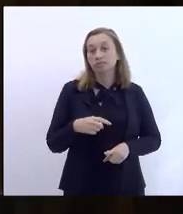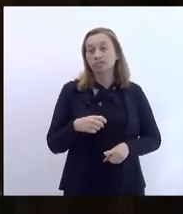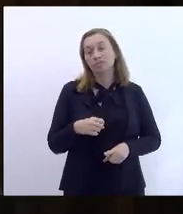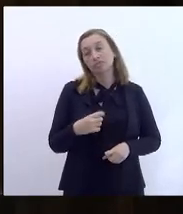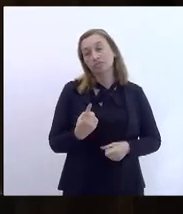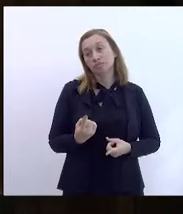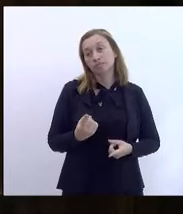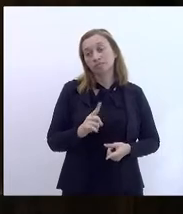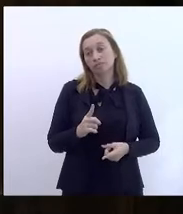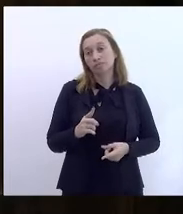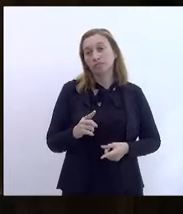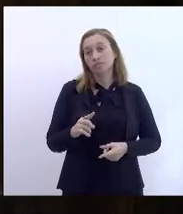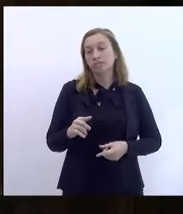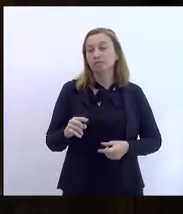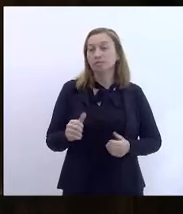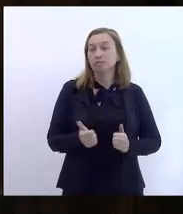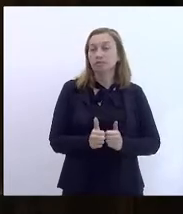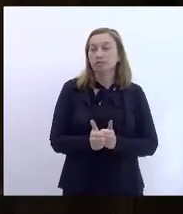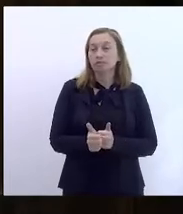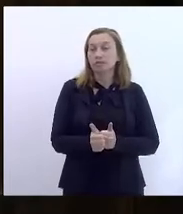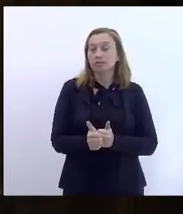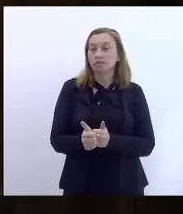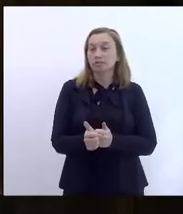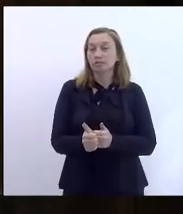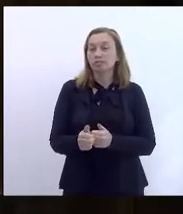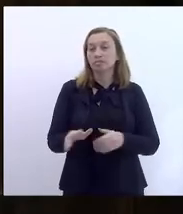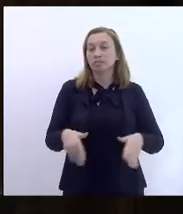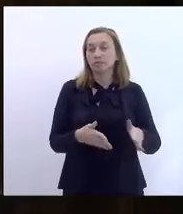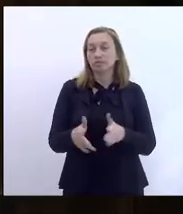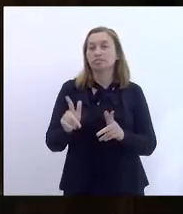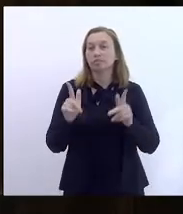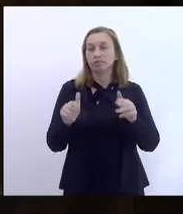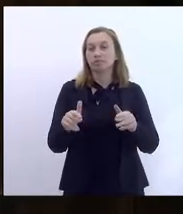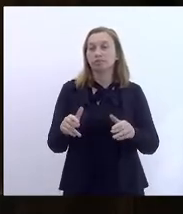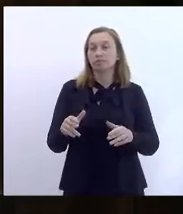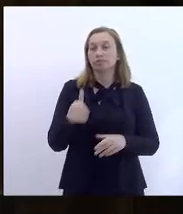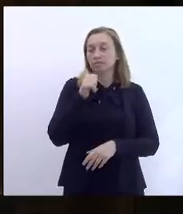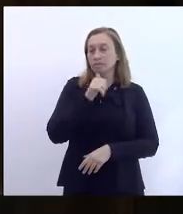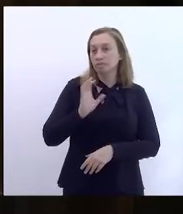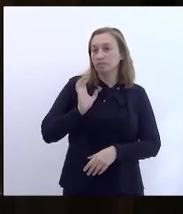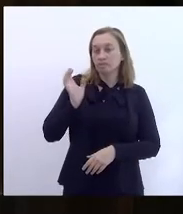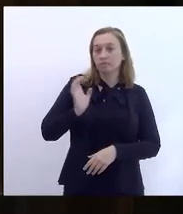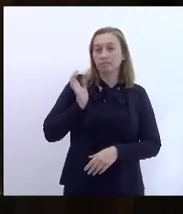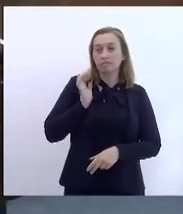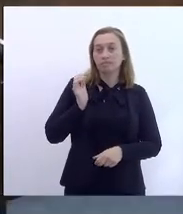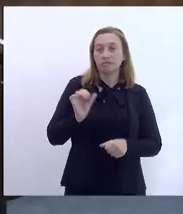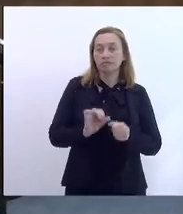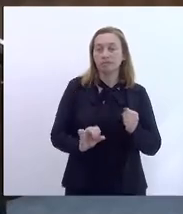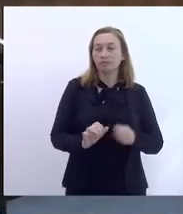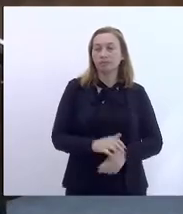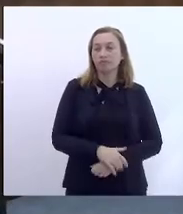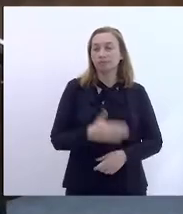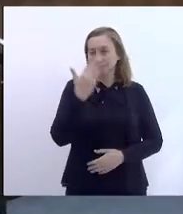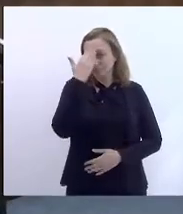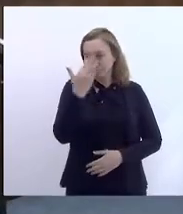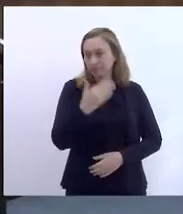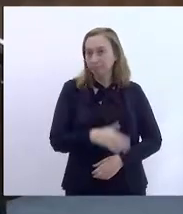que a senhora rica e católica trilhou Muito obrigado a